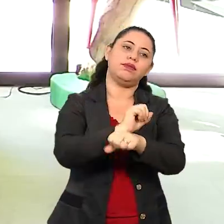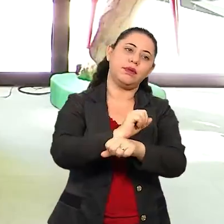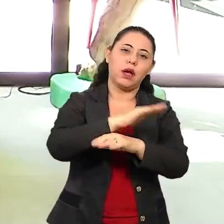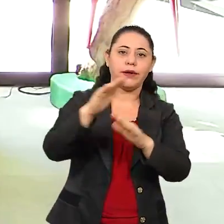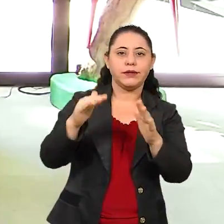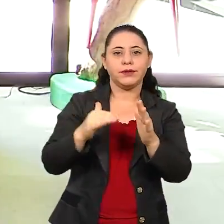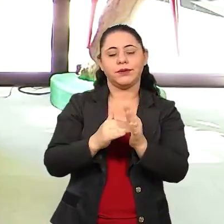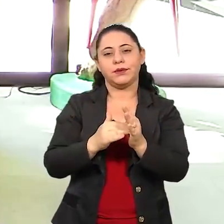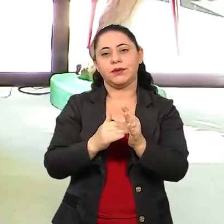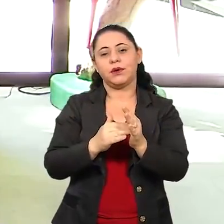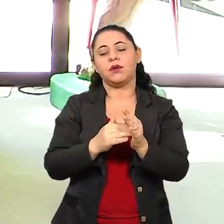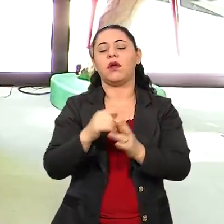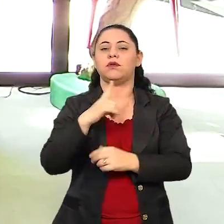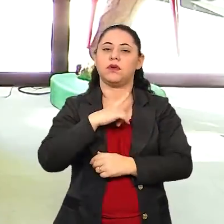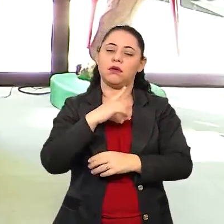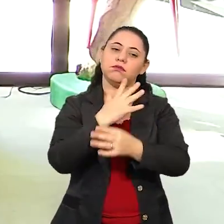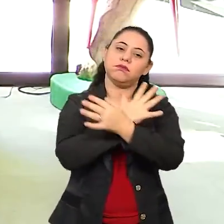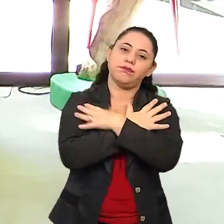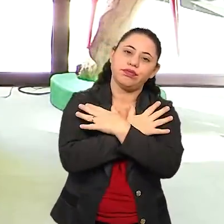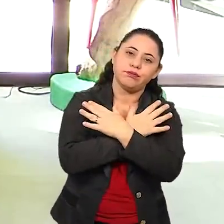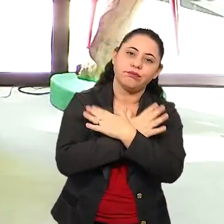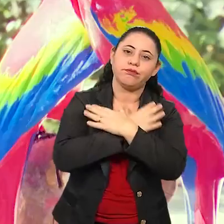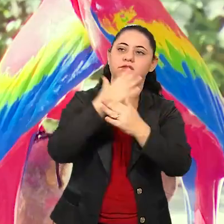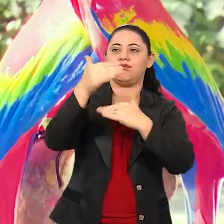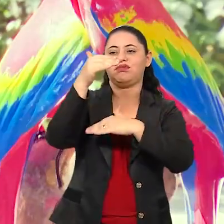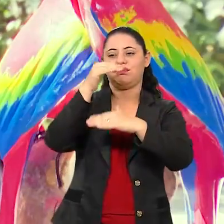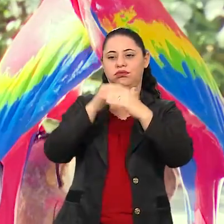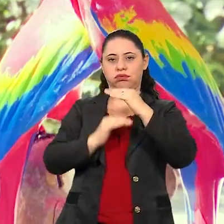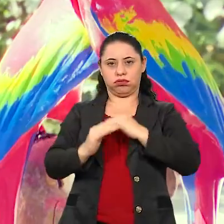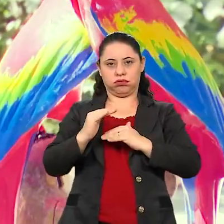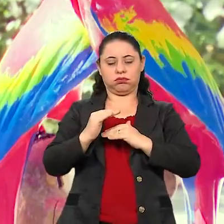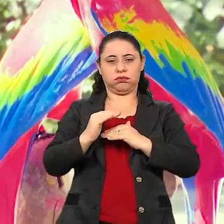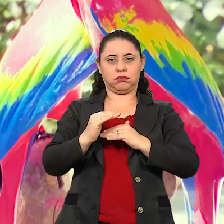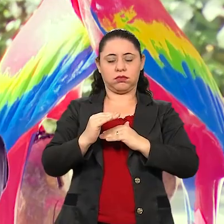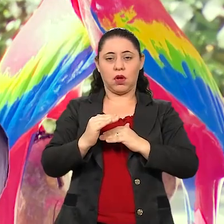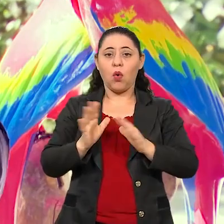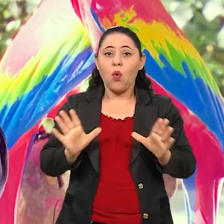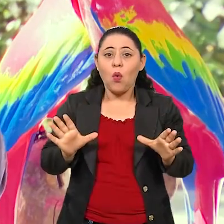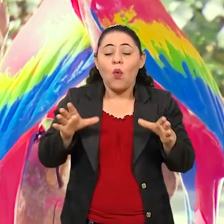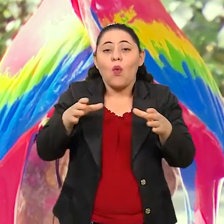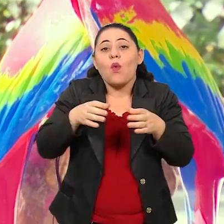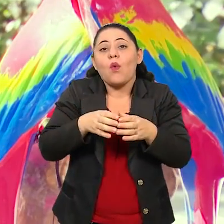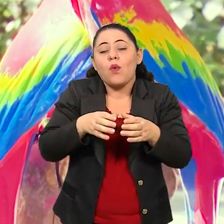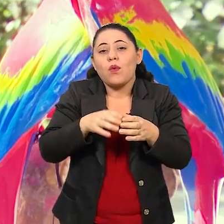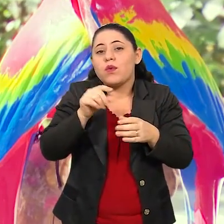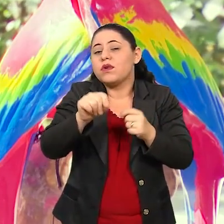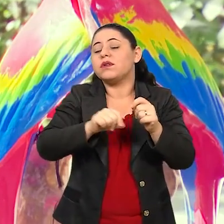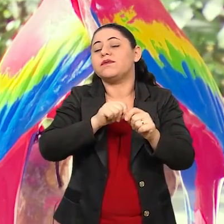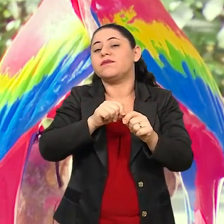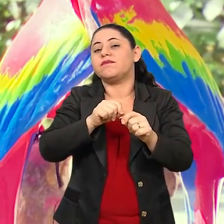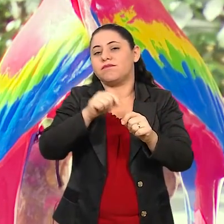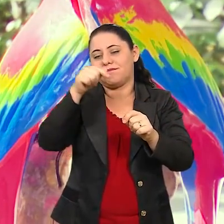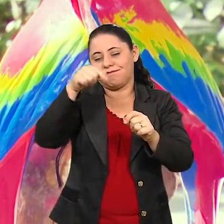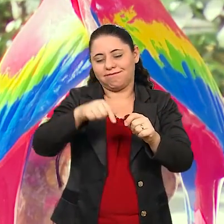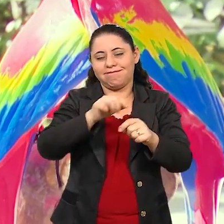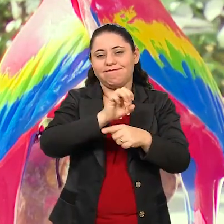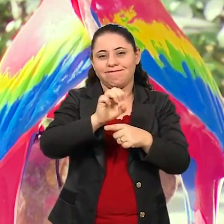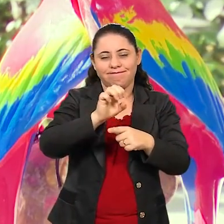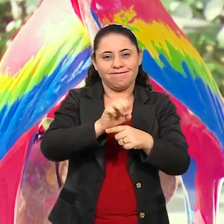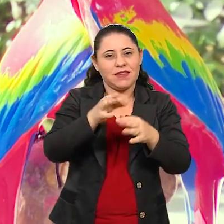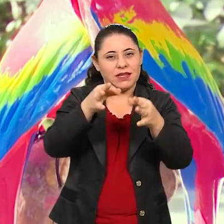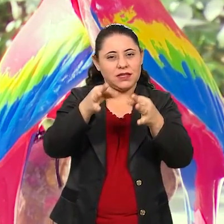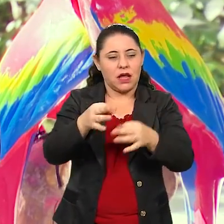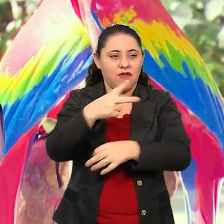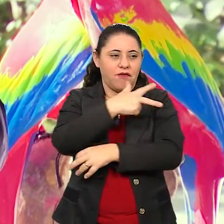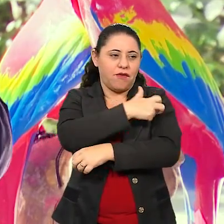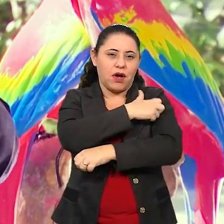porque se você parasse tudo vinha desemprego vinha retração o conjunto disso funcionou bem no